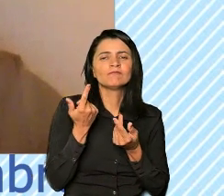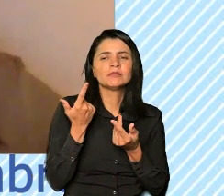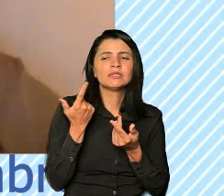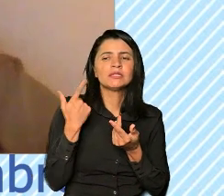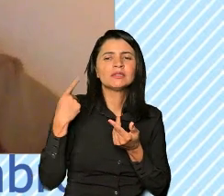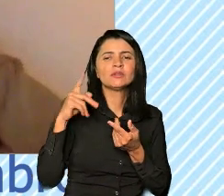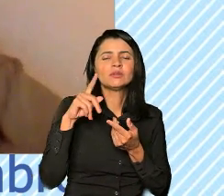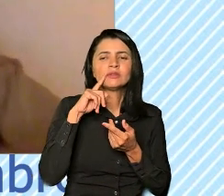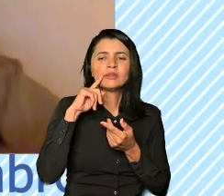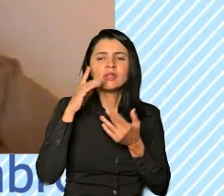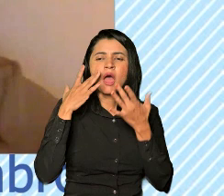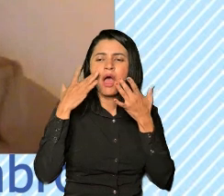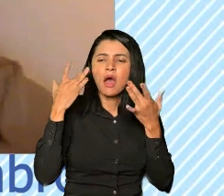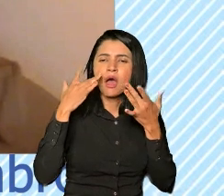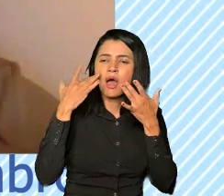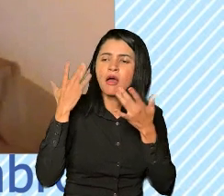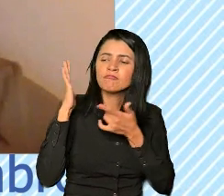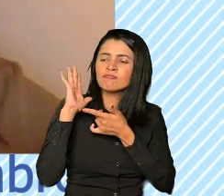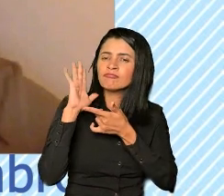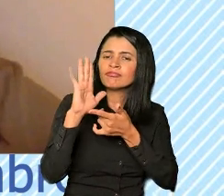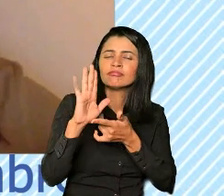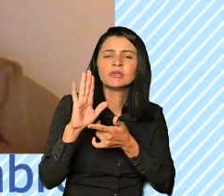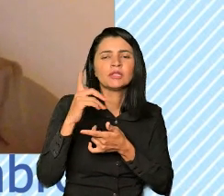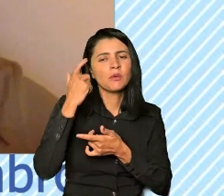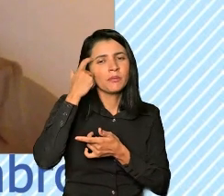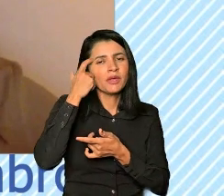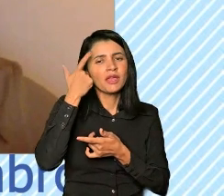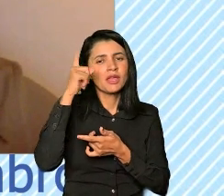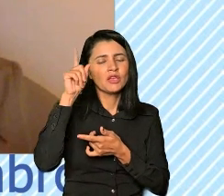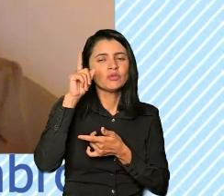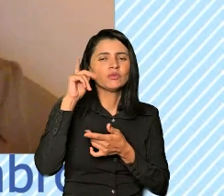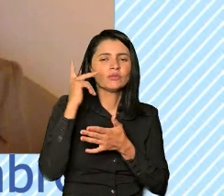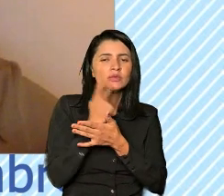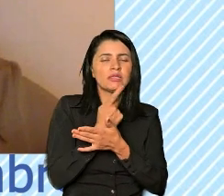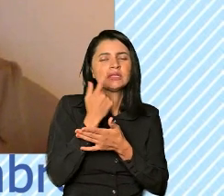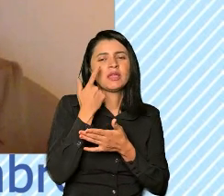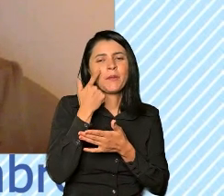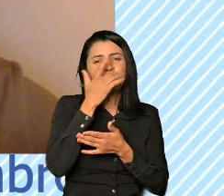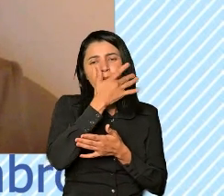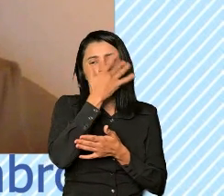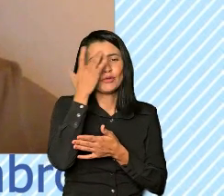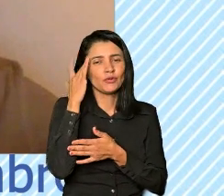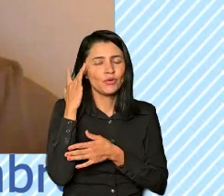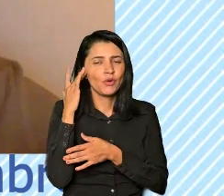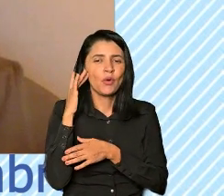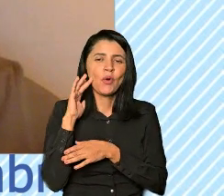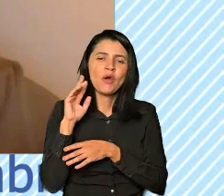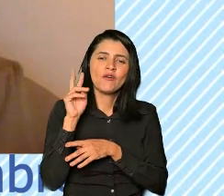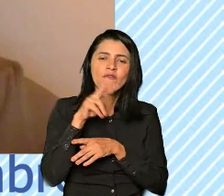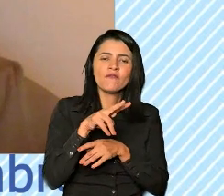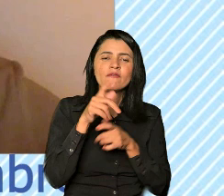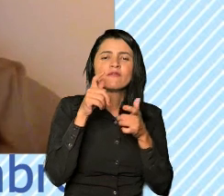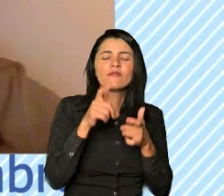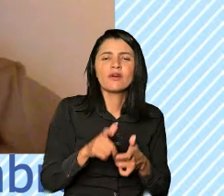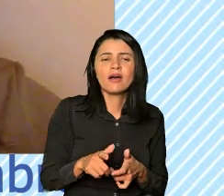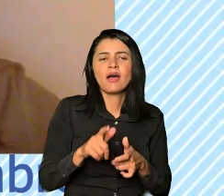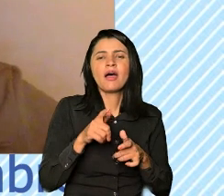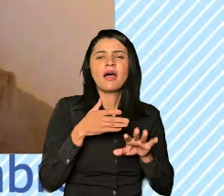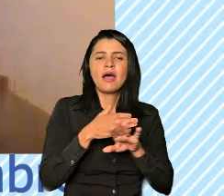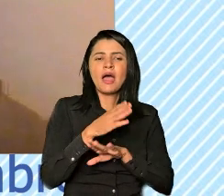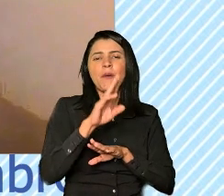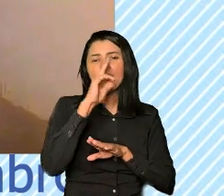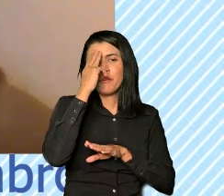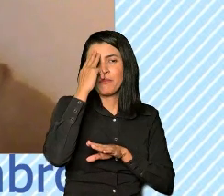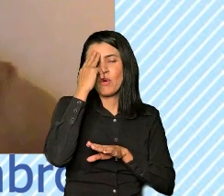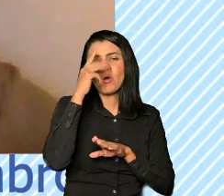tornar-se espetáculo. Então, eu penso naqueles episódios que são comuns, de pessoas que vão, sei lá, ao Memorial do